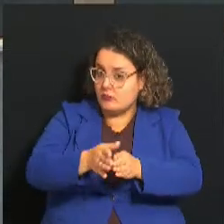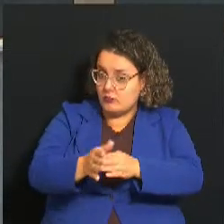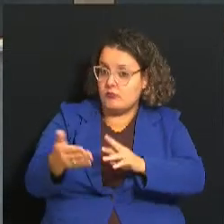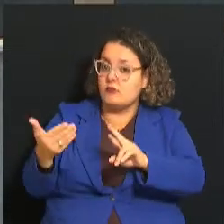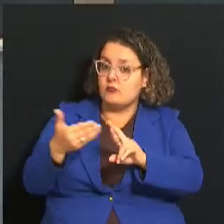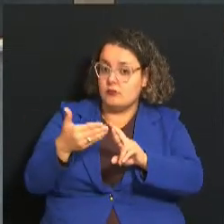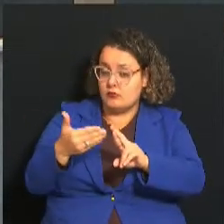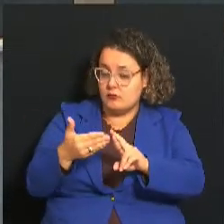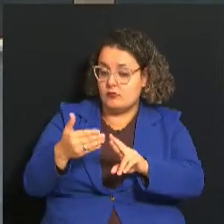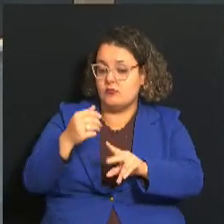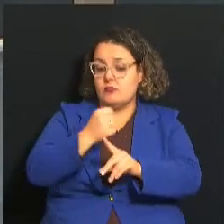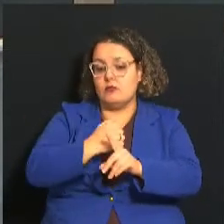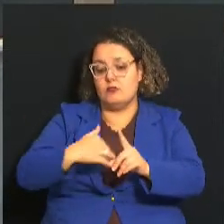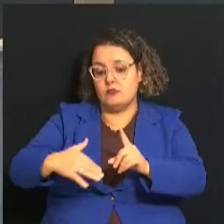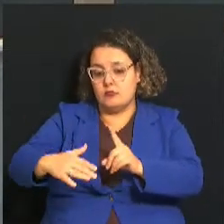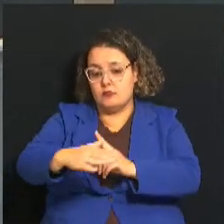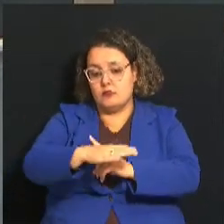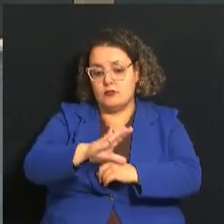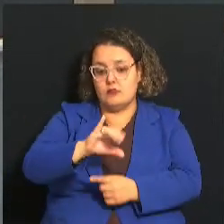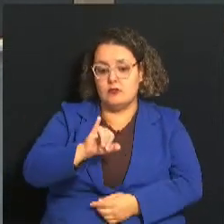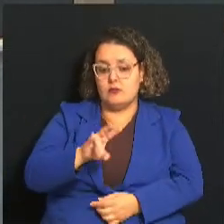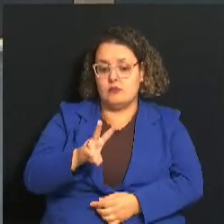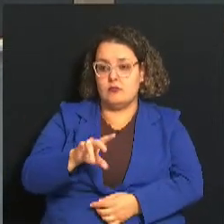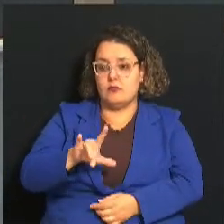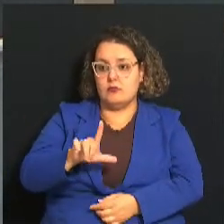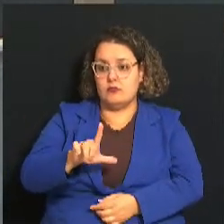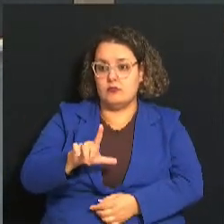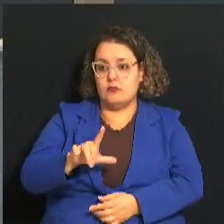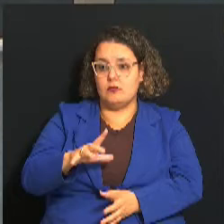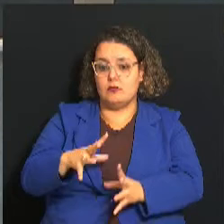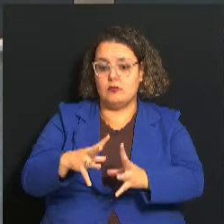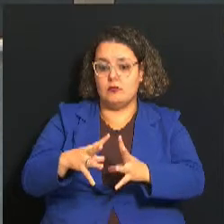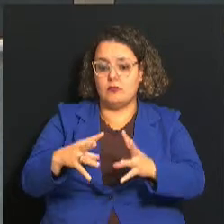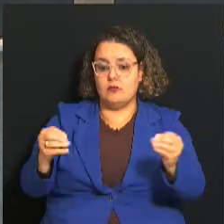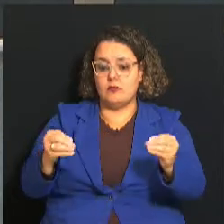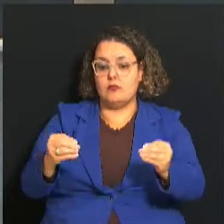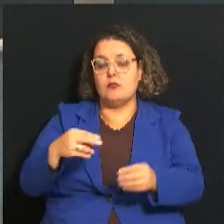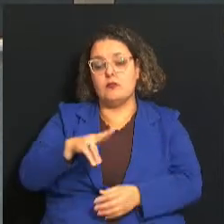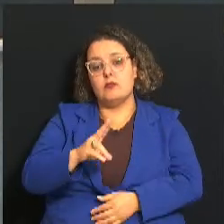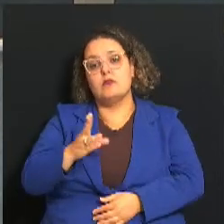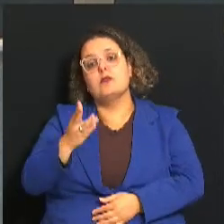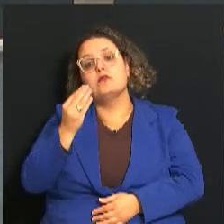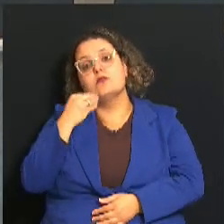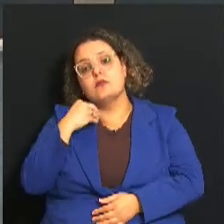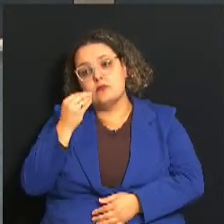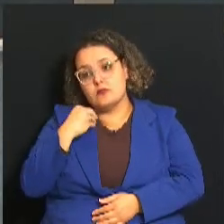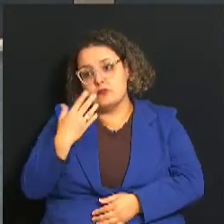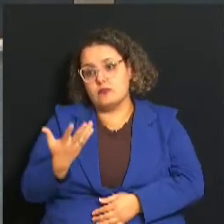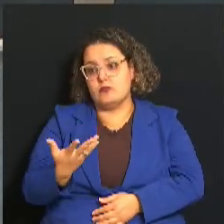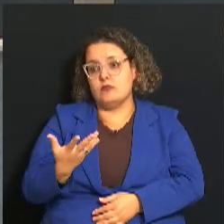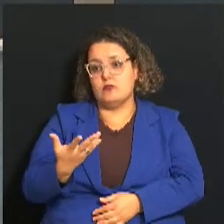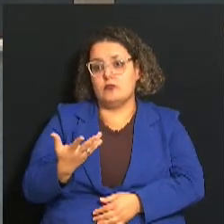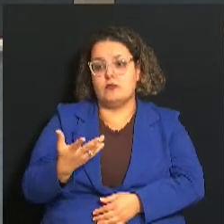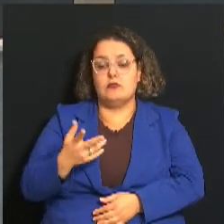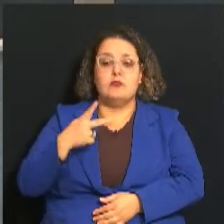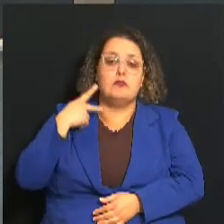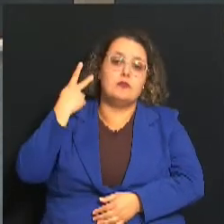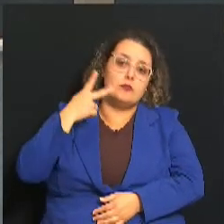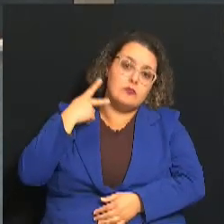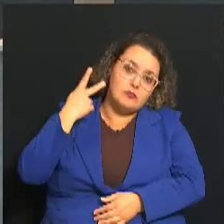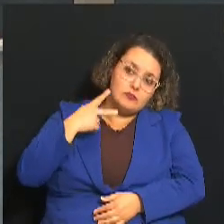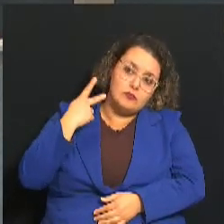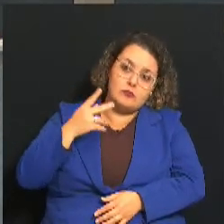da sociedade civil estão sendo esvaziadas ou enfraquecidas através de políticas,